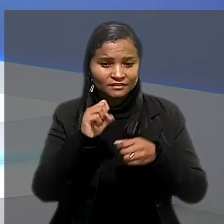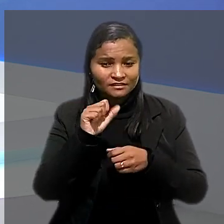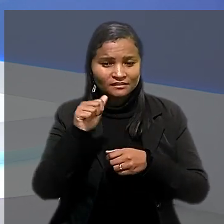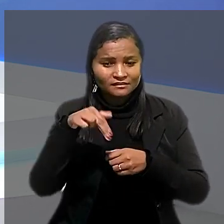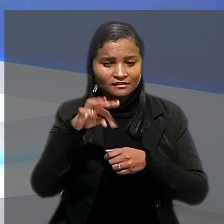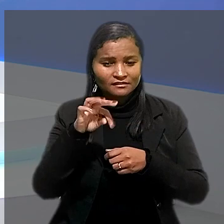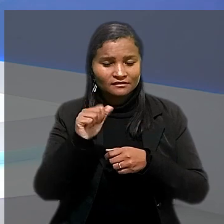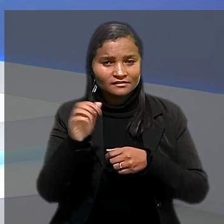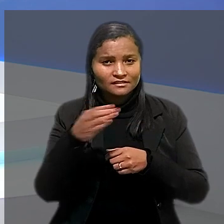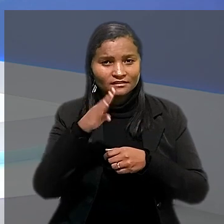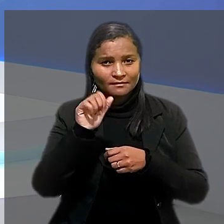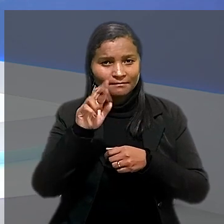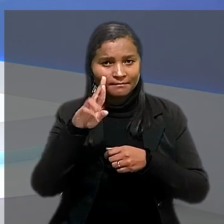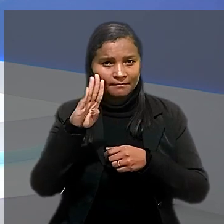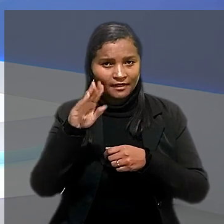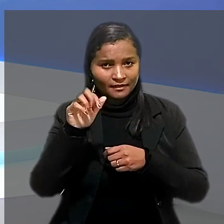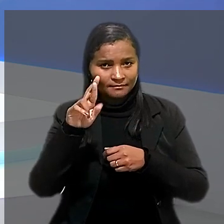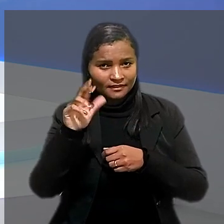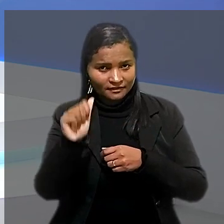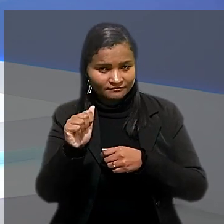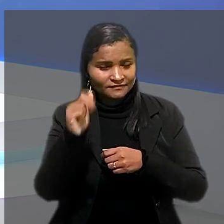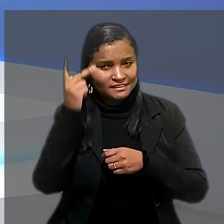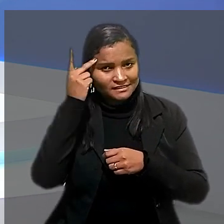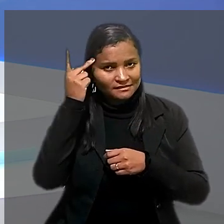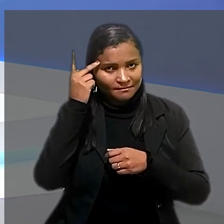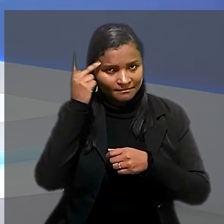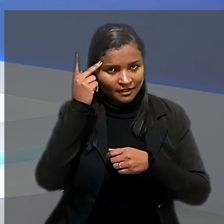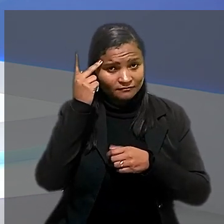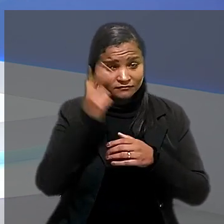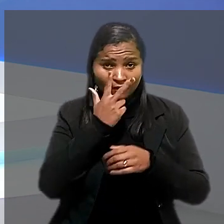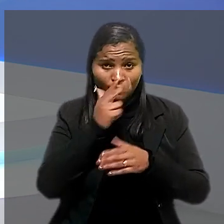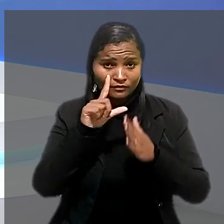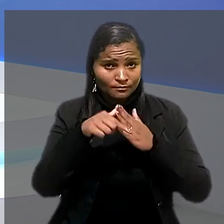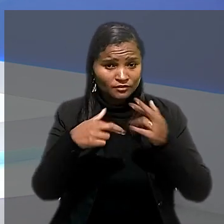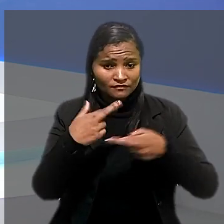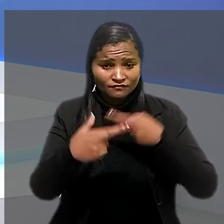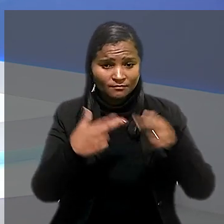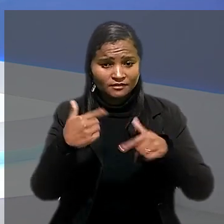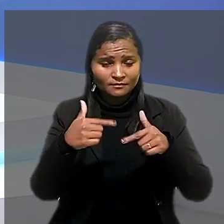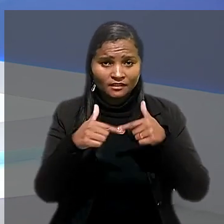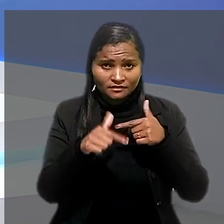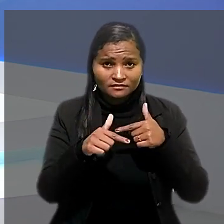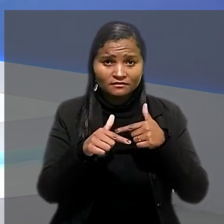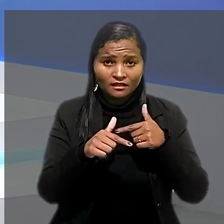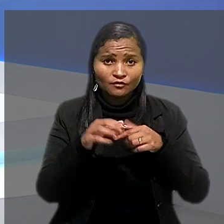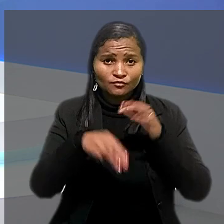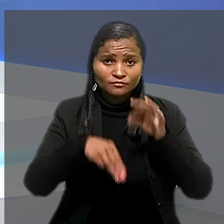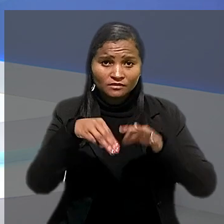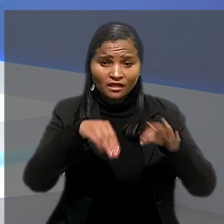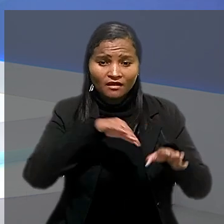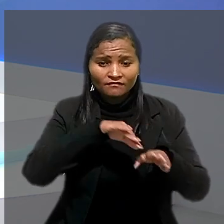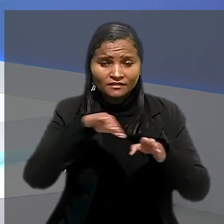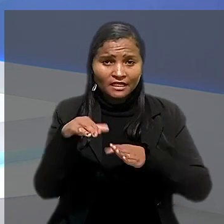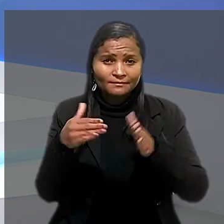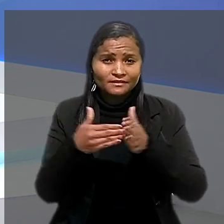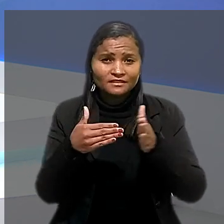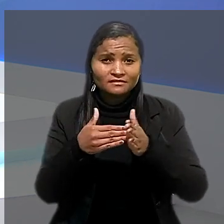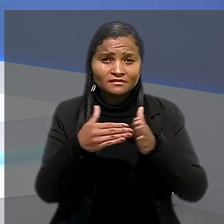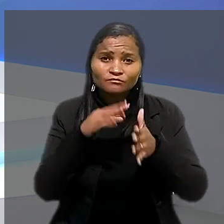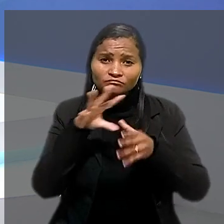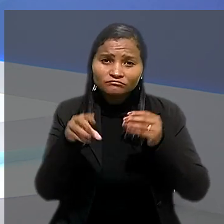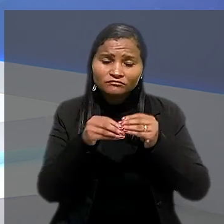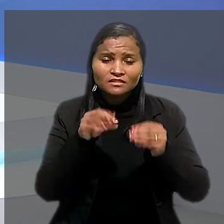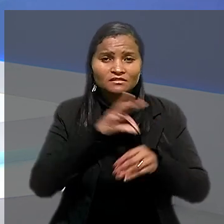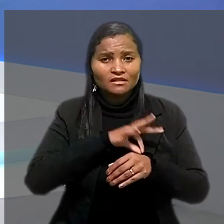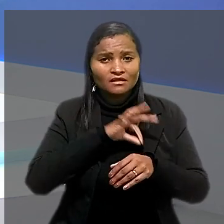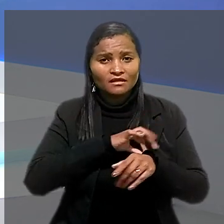Oeste, em São Paulo, mesmo após a reforma trabalhista. Nessa decisão, Luana, os ministros afastaram a limitação de integração